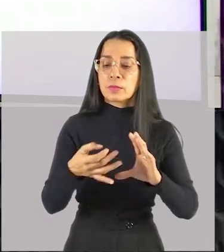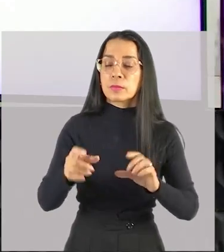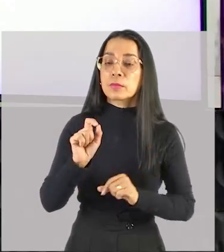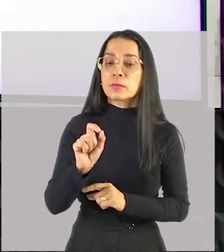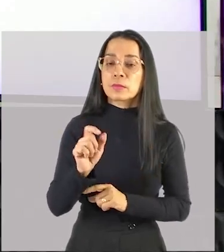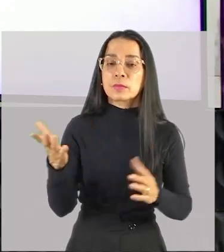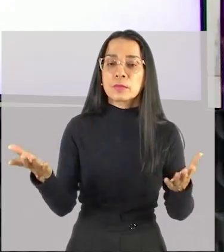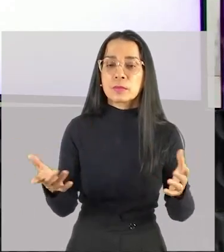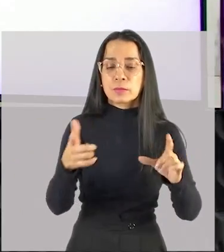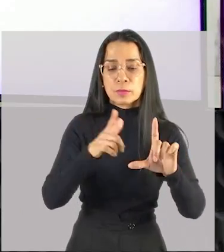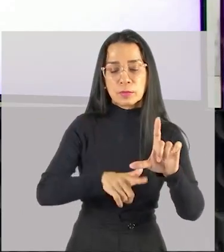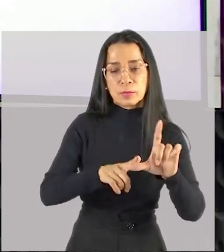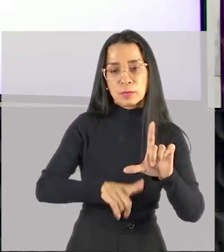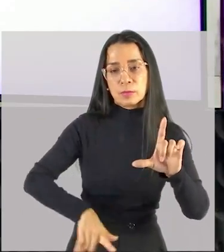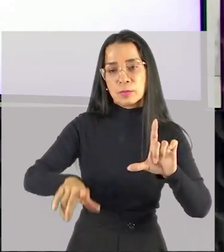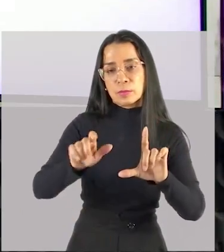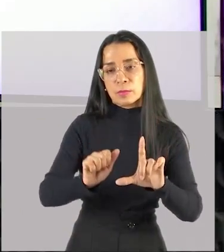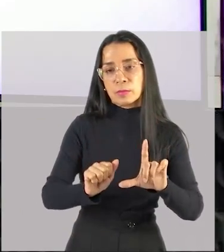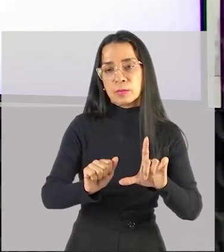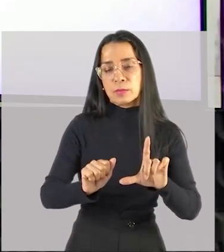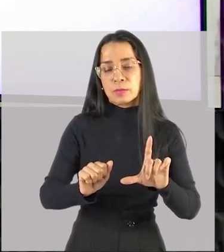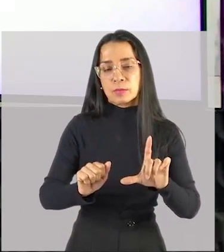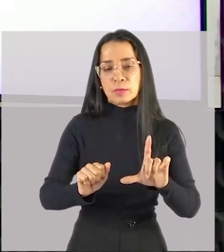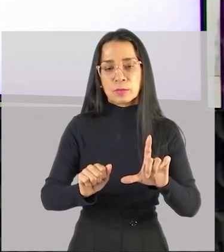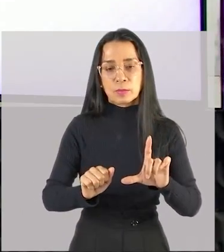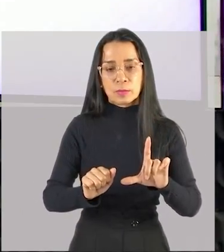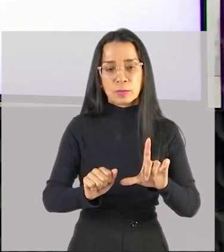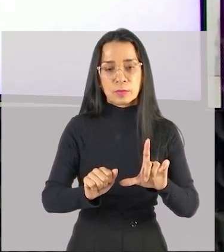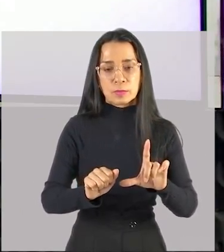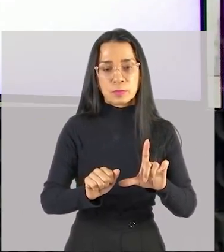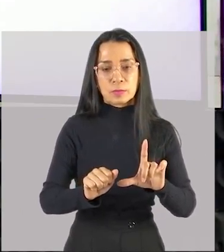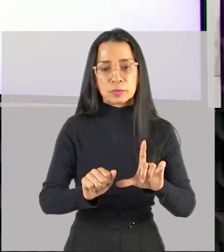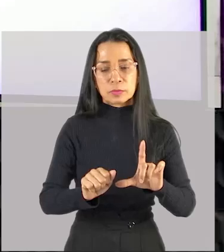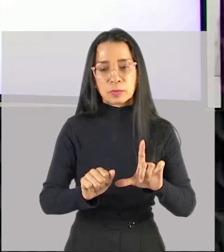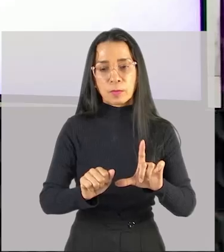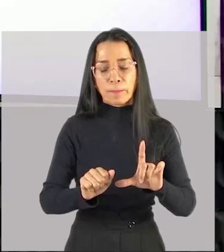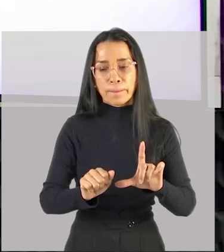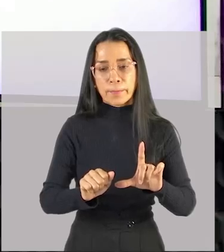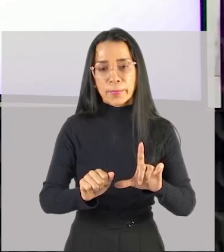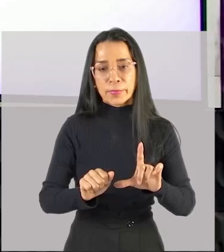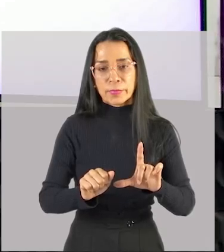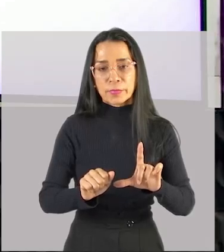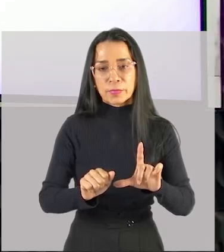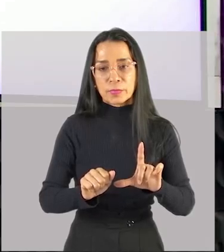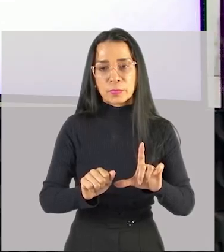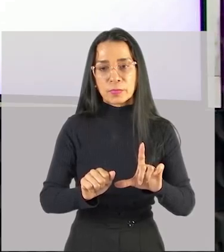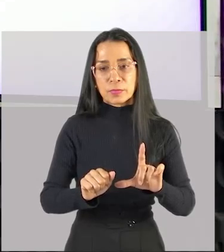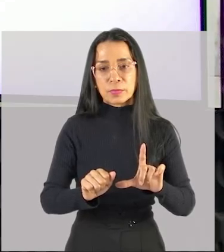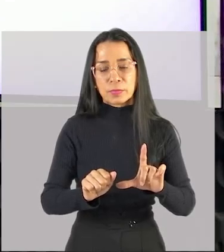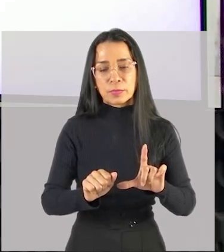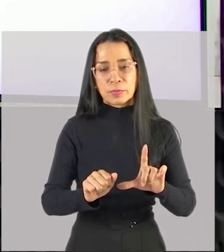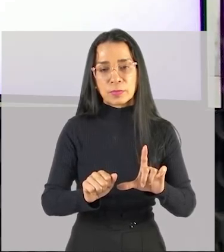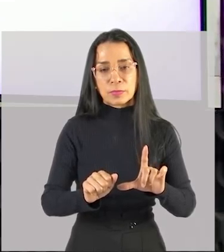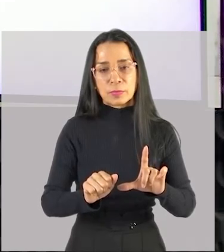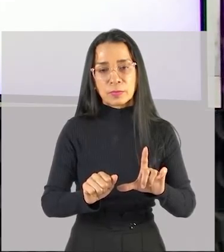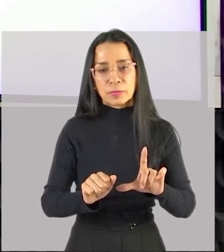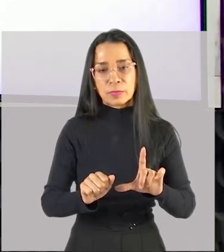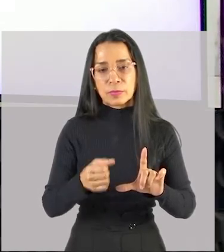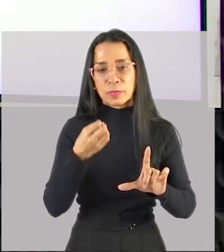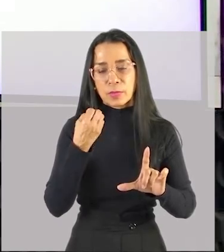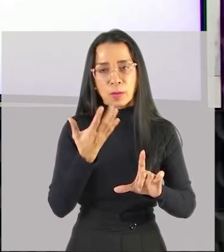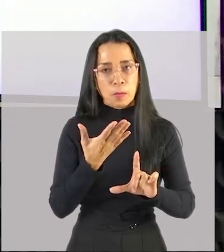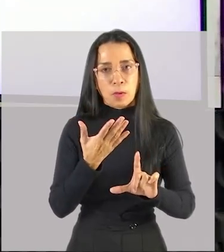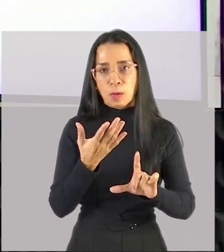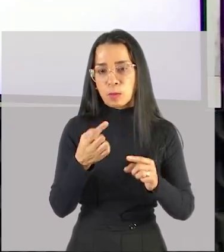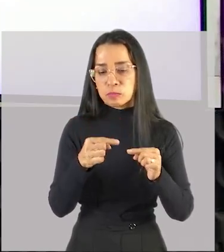letra A, reiterar a ortodoxia religiosa contra os heréticos. Bom, não